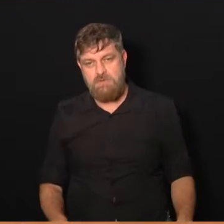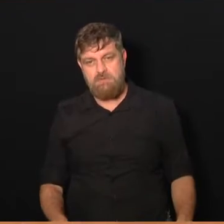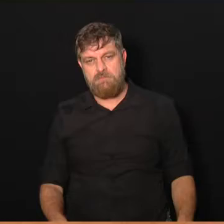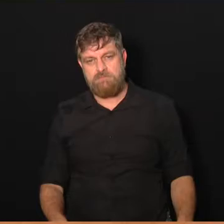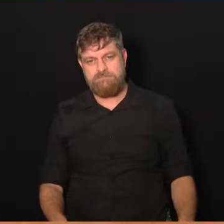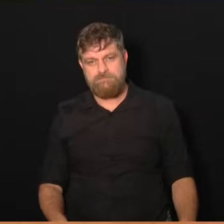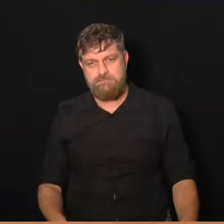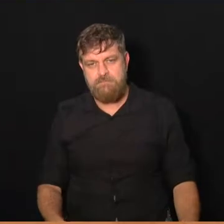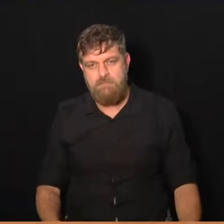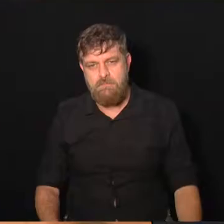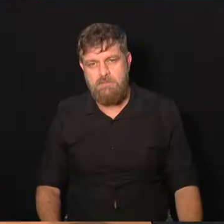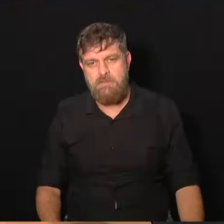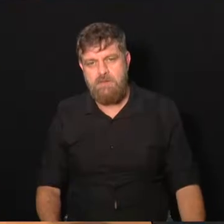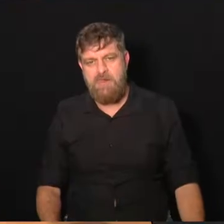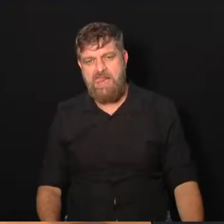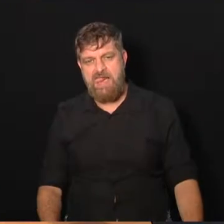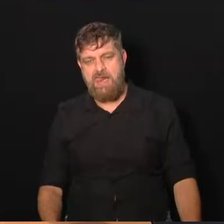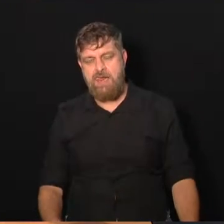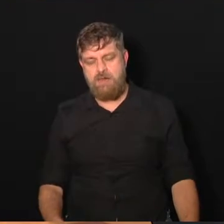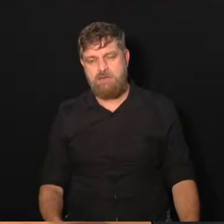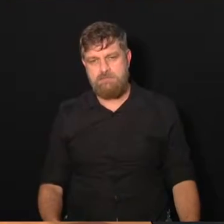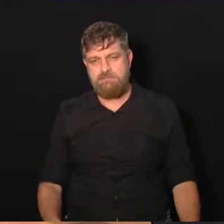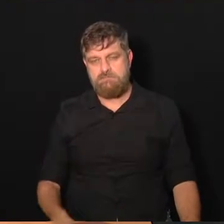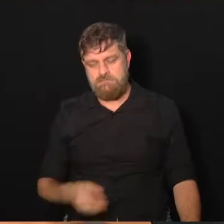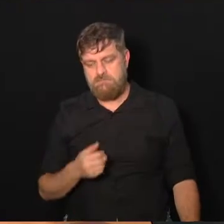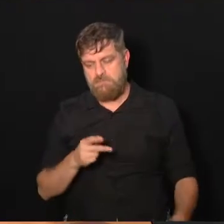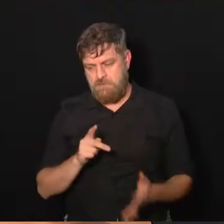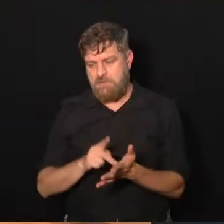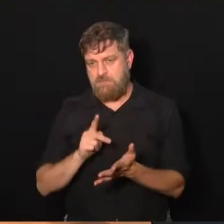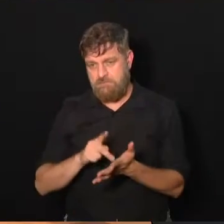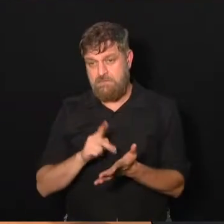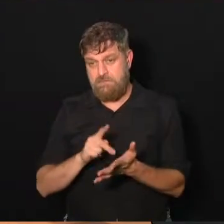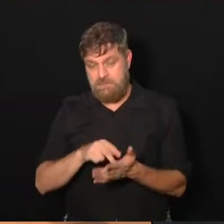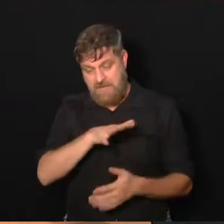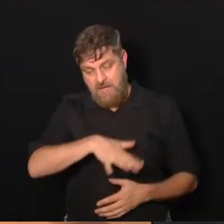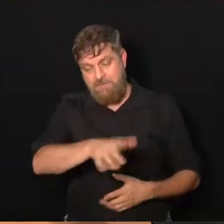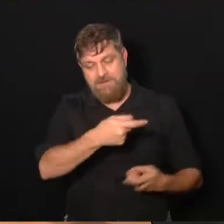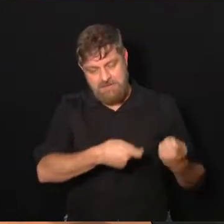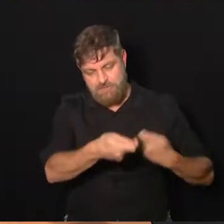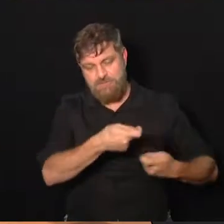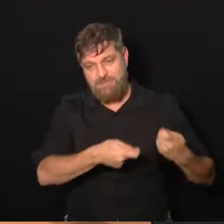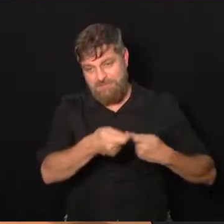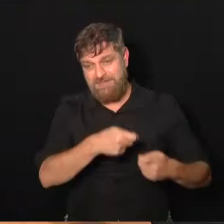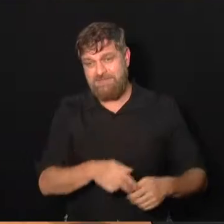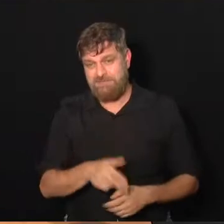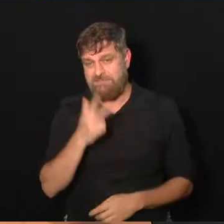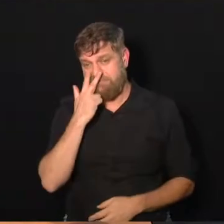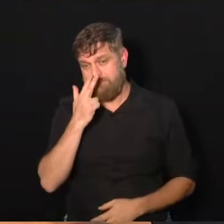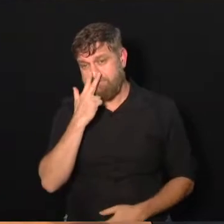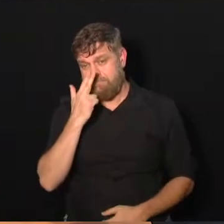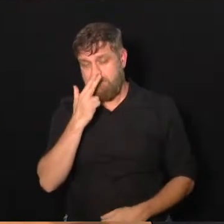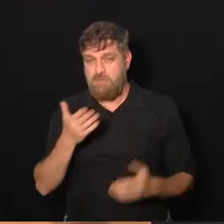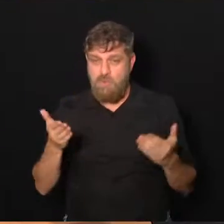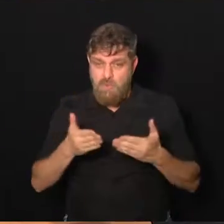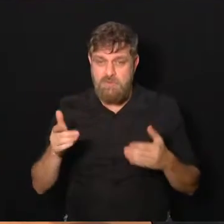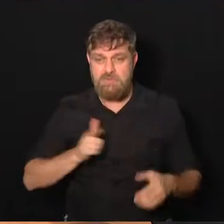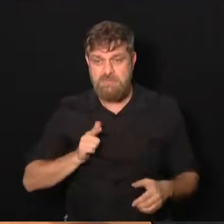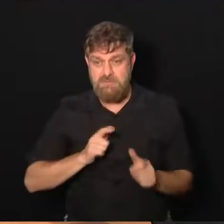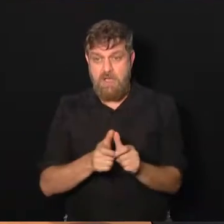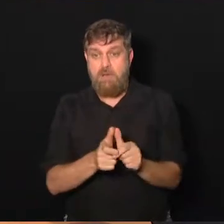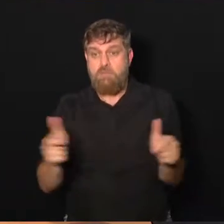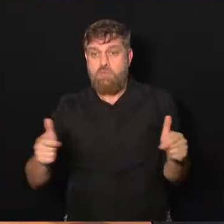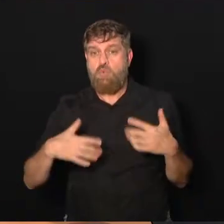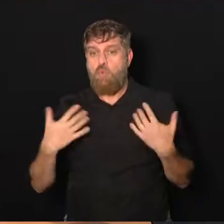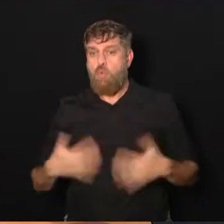Muito bem, Maria José, o que você falou, é um mercado, né? E, É um mercado, por é um incrível mercado. que pareça, é um mercado hoje que cresce